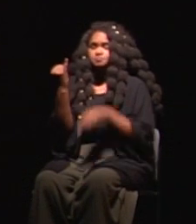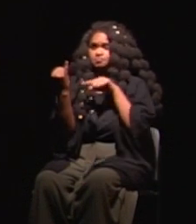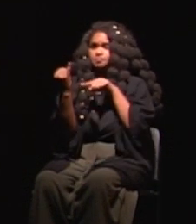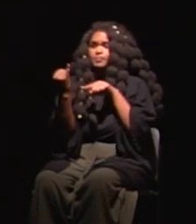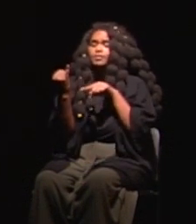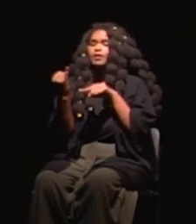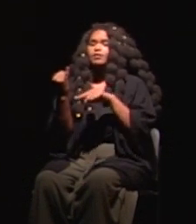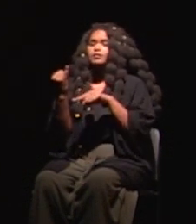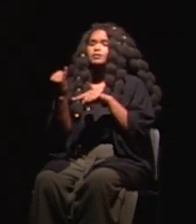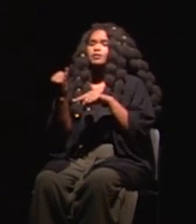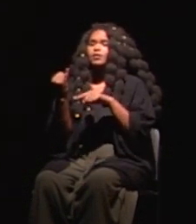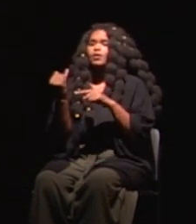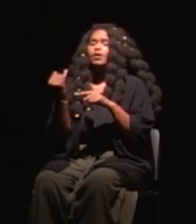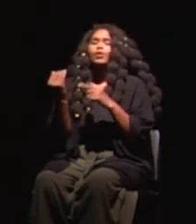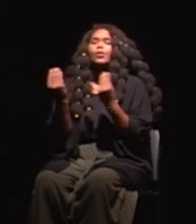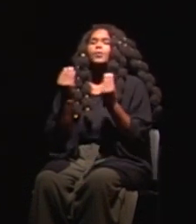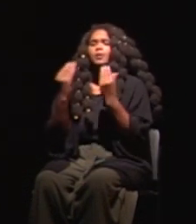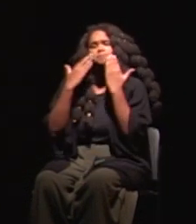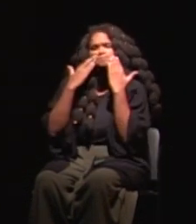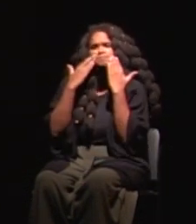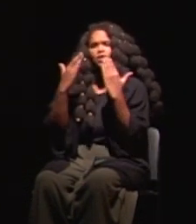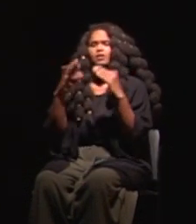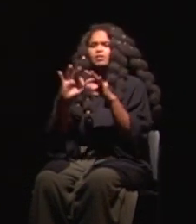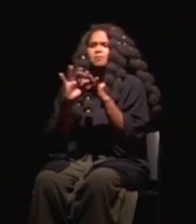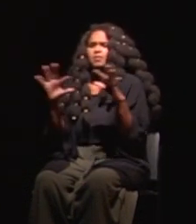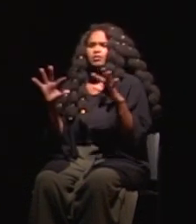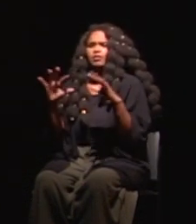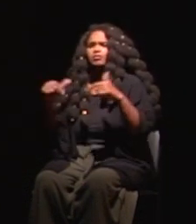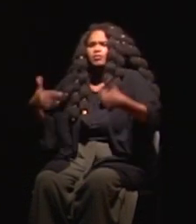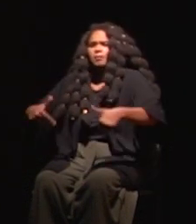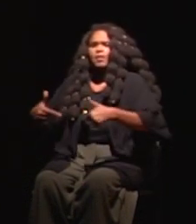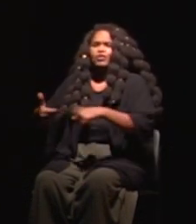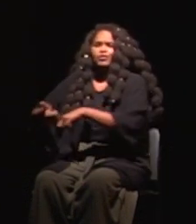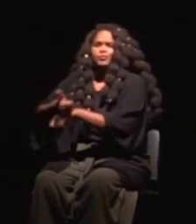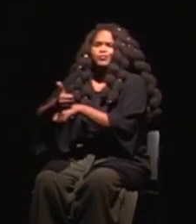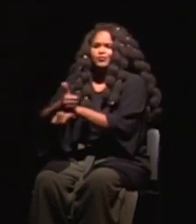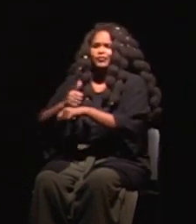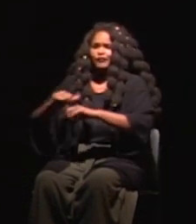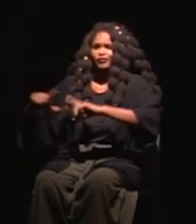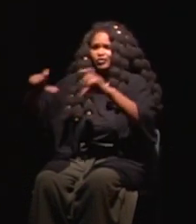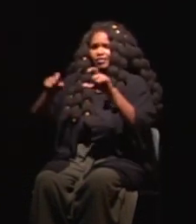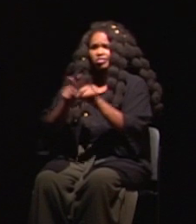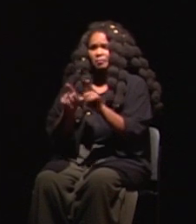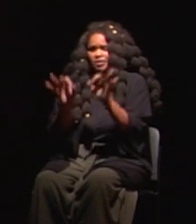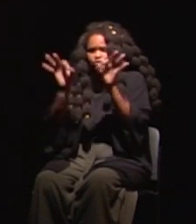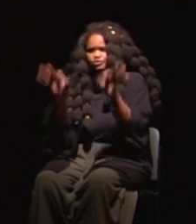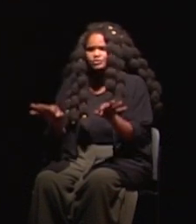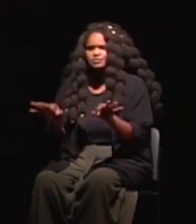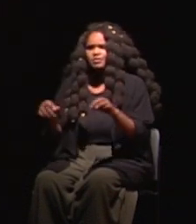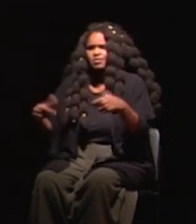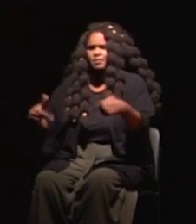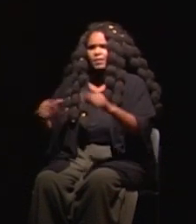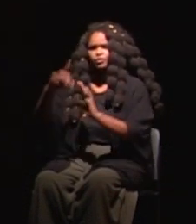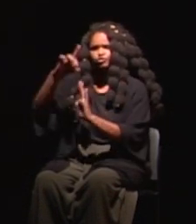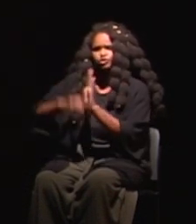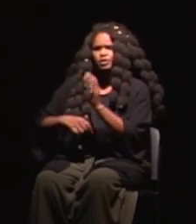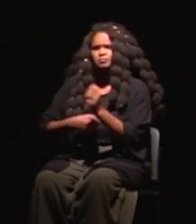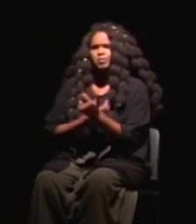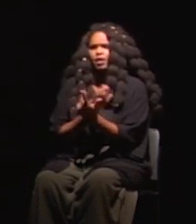dos fotógrafos de liberdade de trabalho, né, e também, né, de dignidade do trabalho.